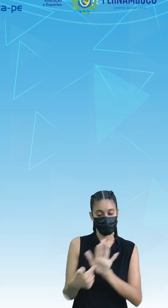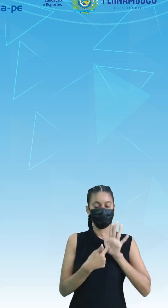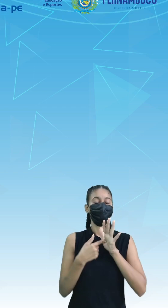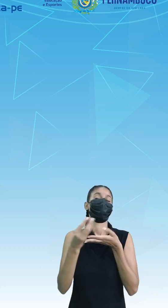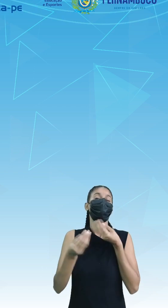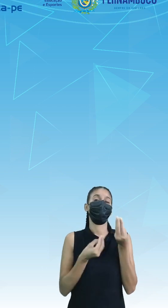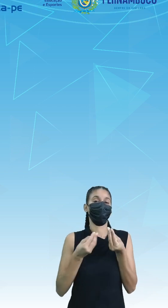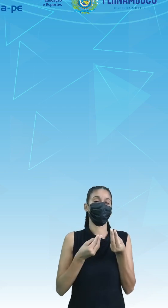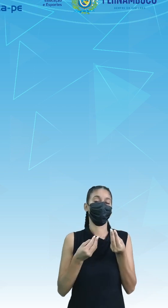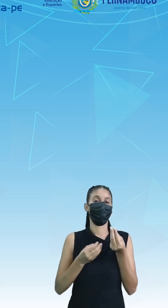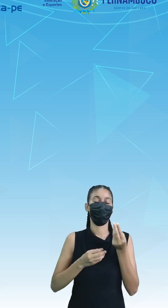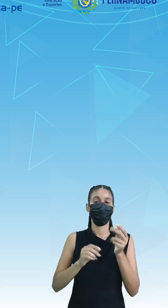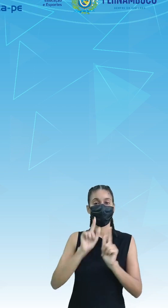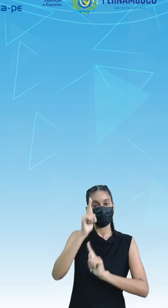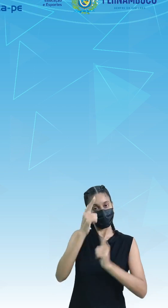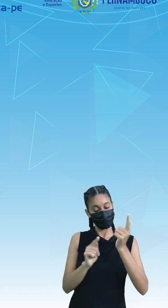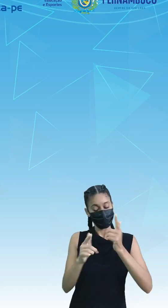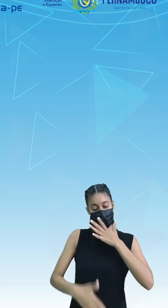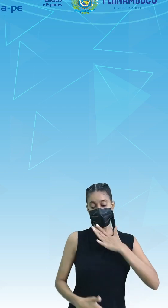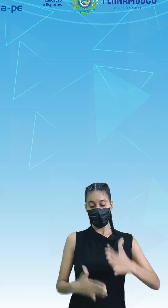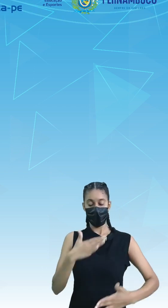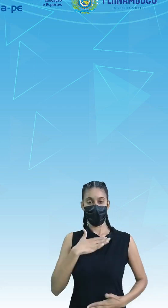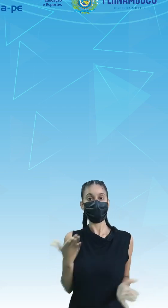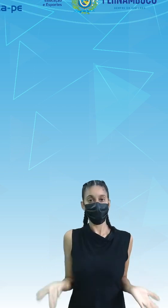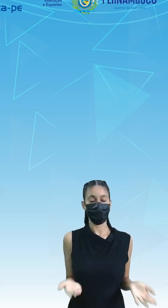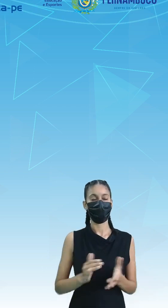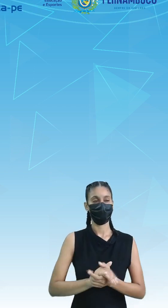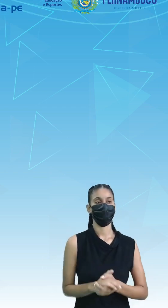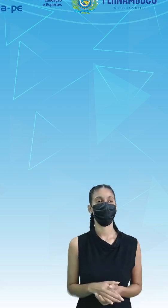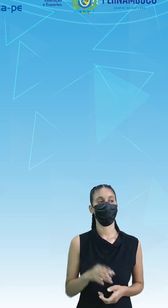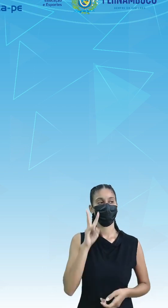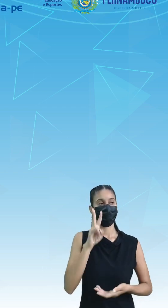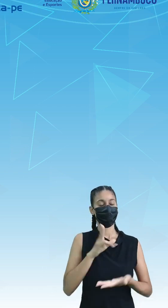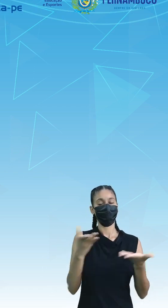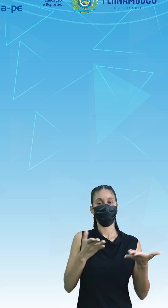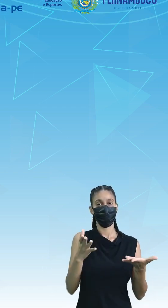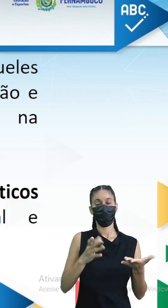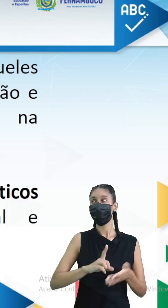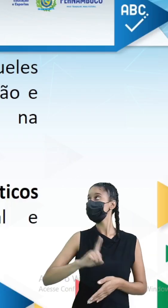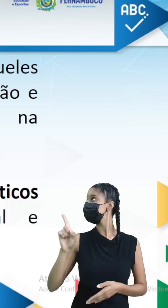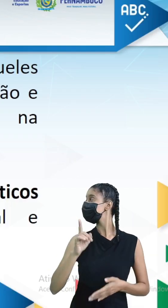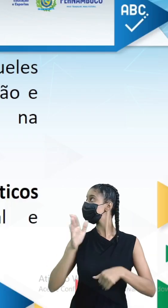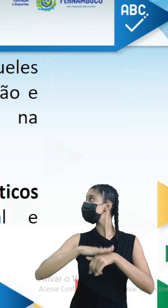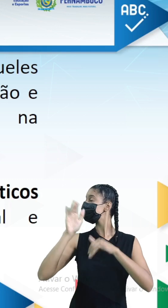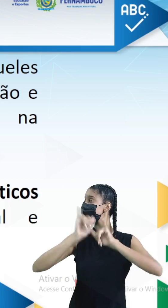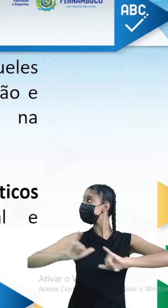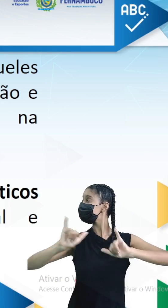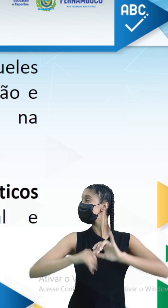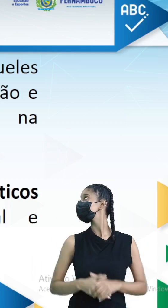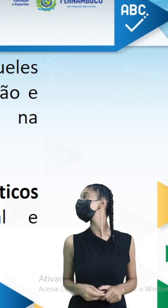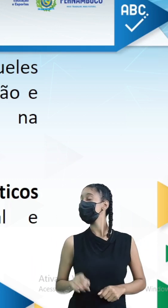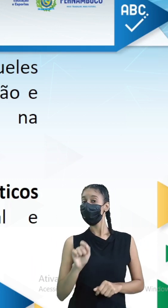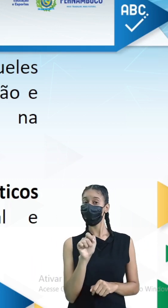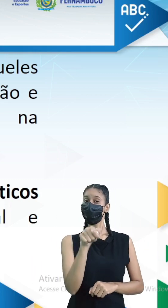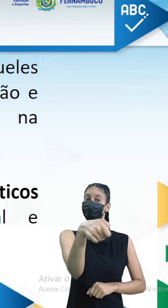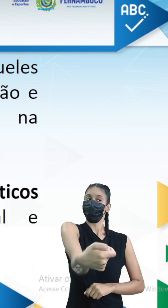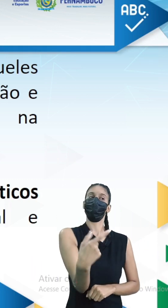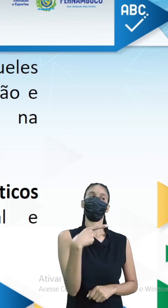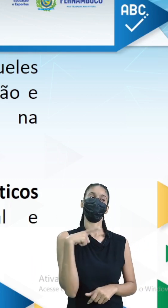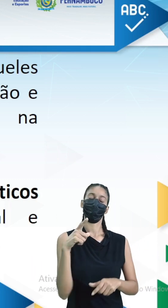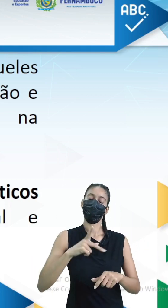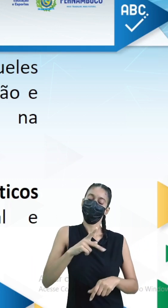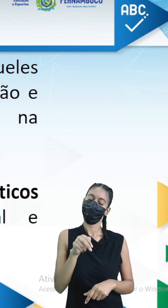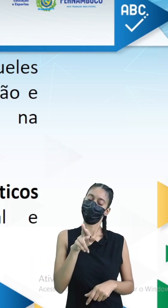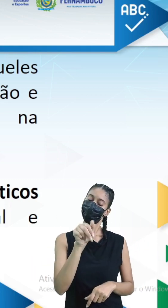perpassados pela questão dos gestos corporais. Então, aqui na tela, eu trago mais informações. Os sinais paralinguísticos